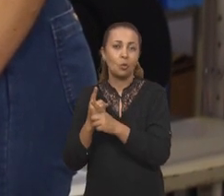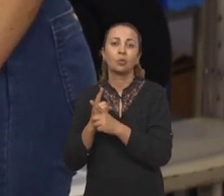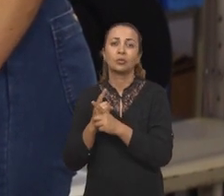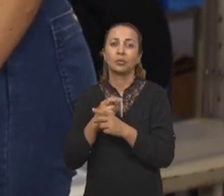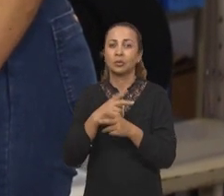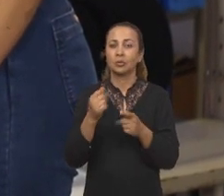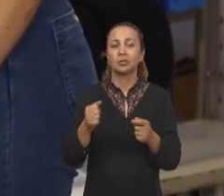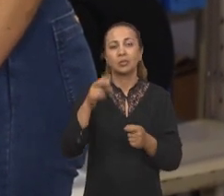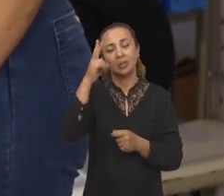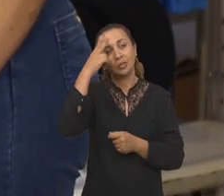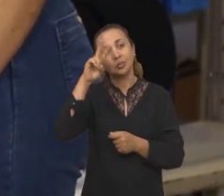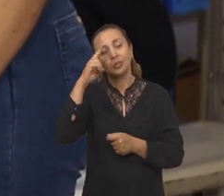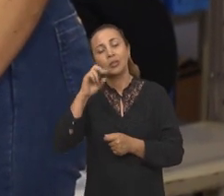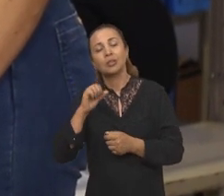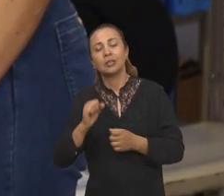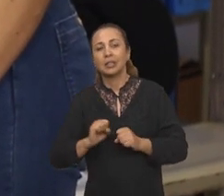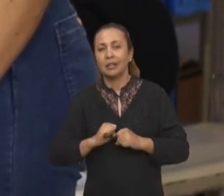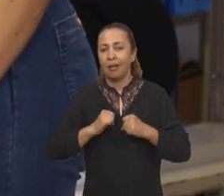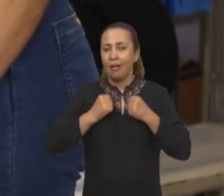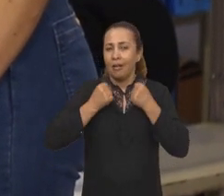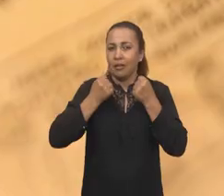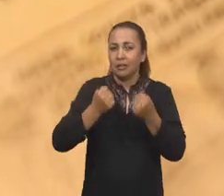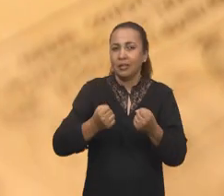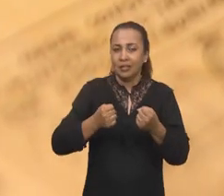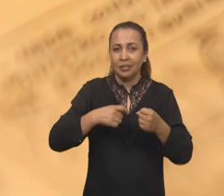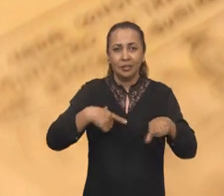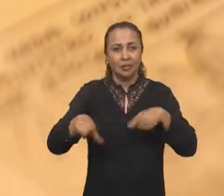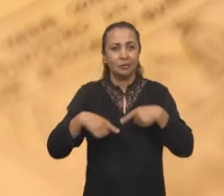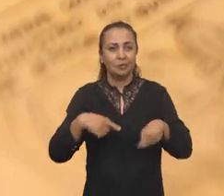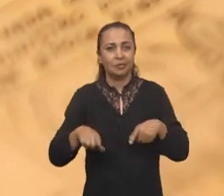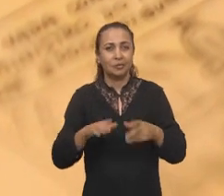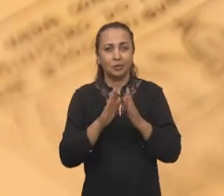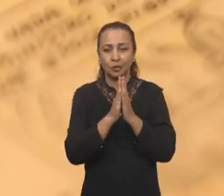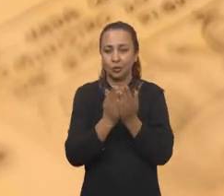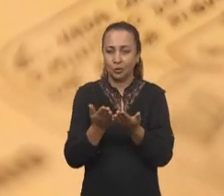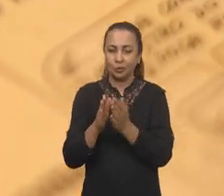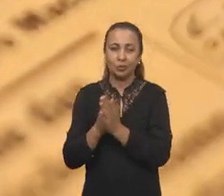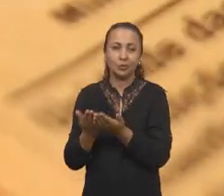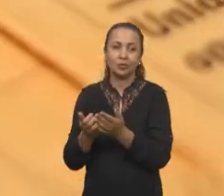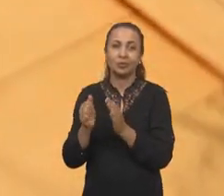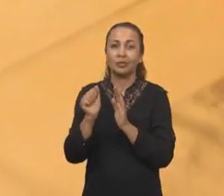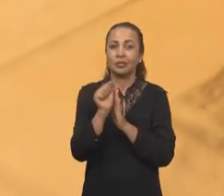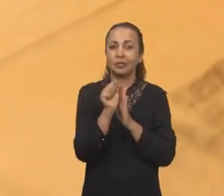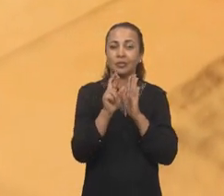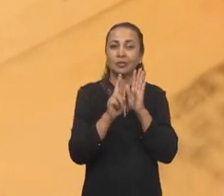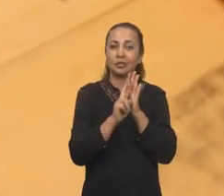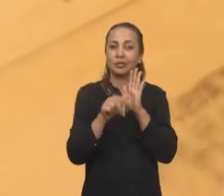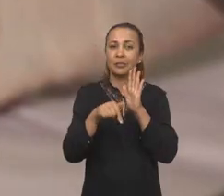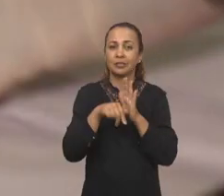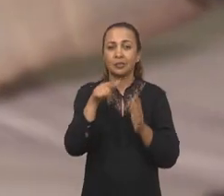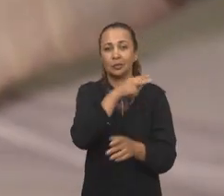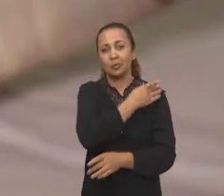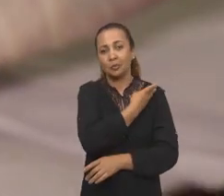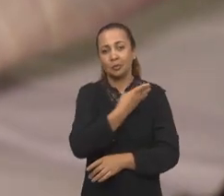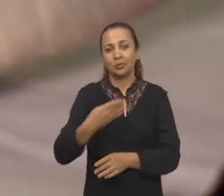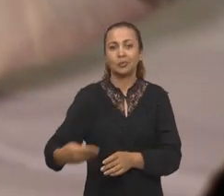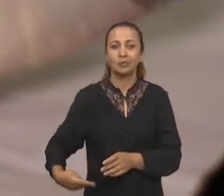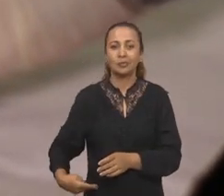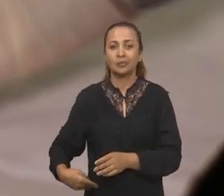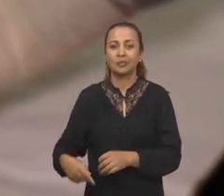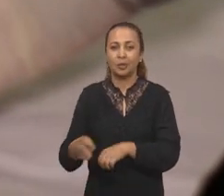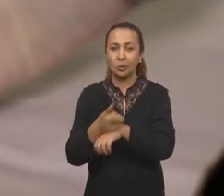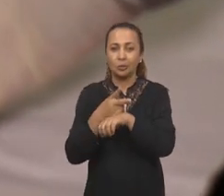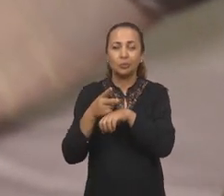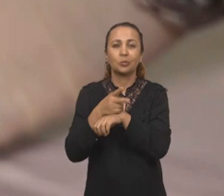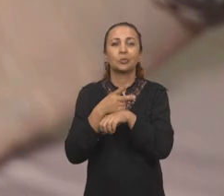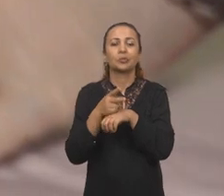vestido né da história e da resistência dos Trabalhadores em jornais nos arquivos públicos né então é um